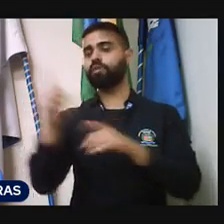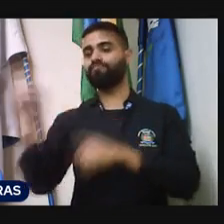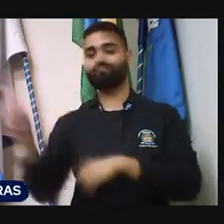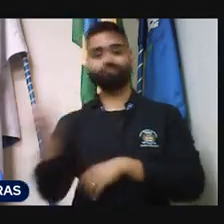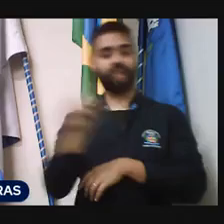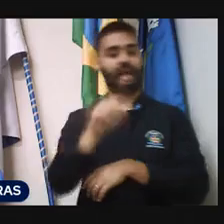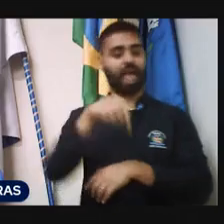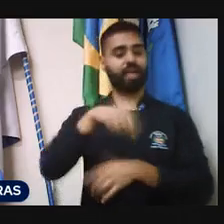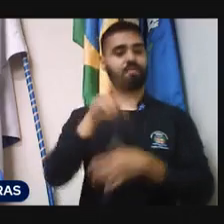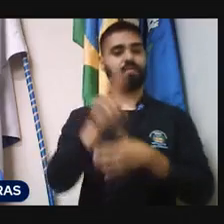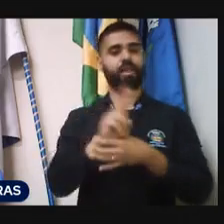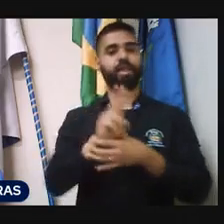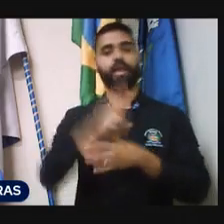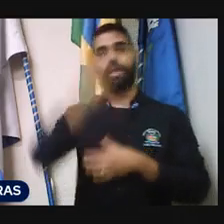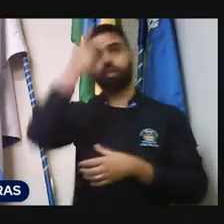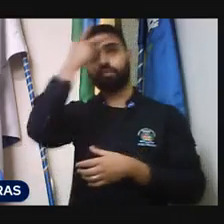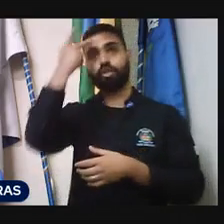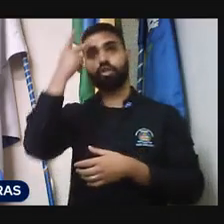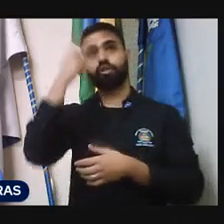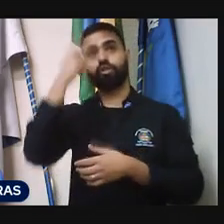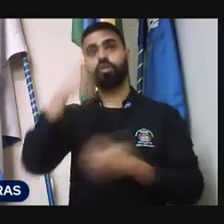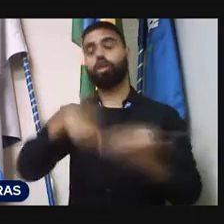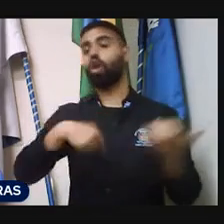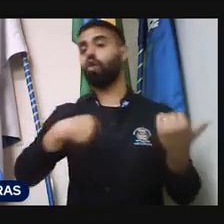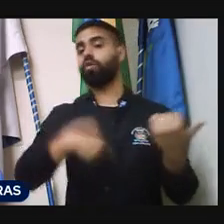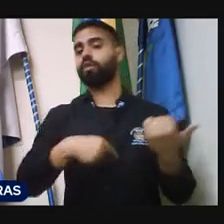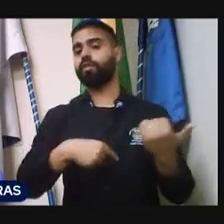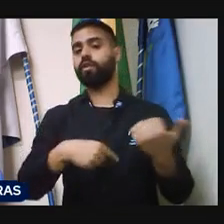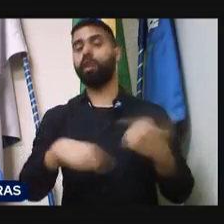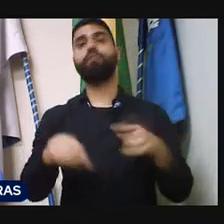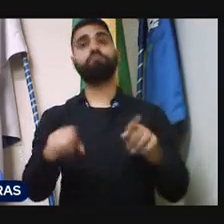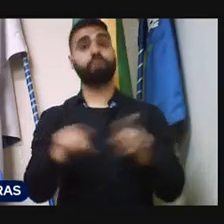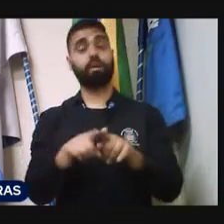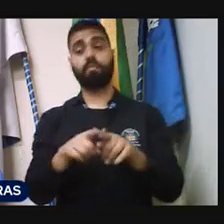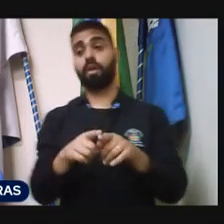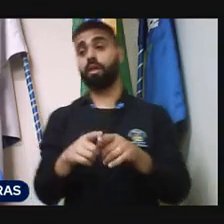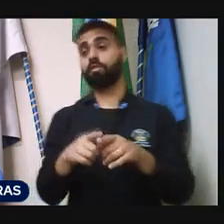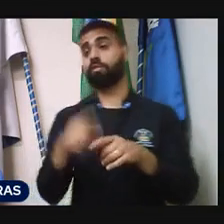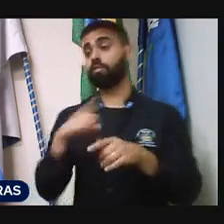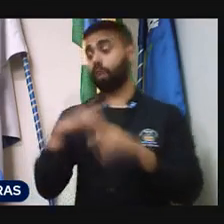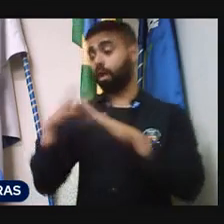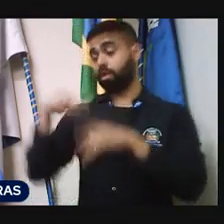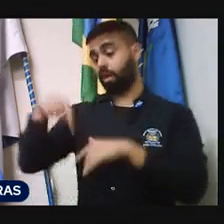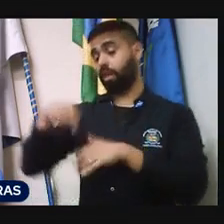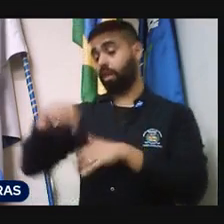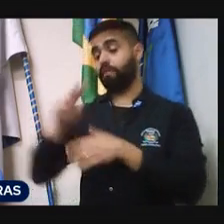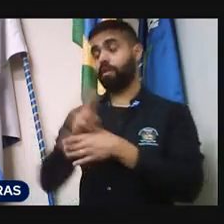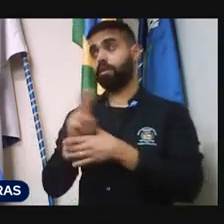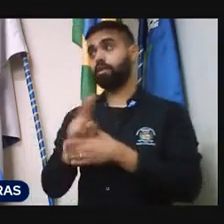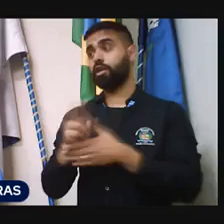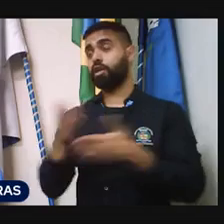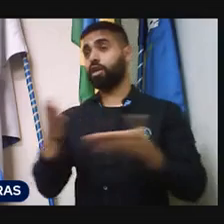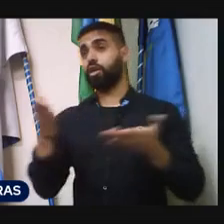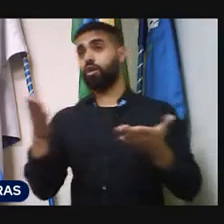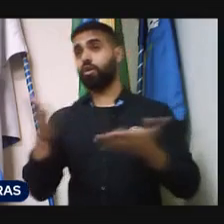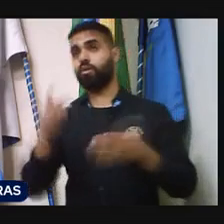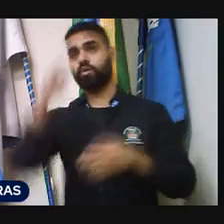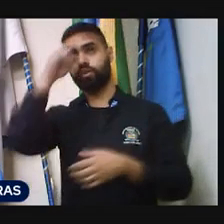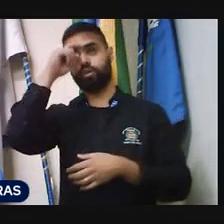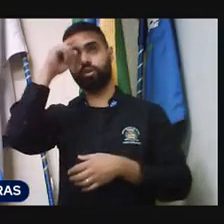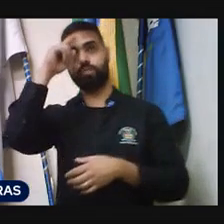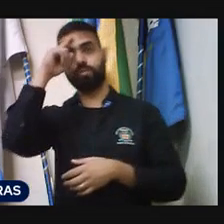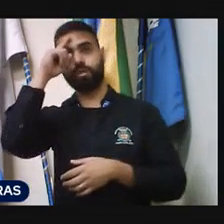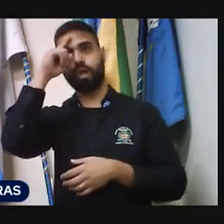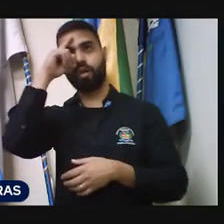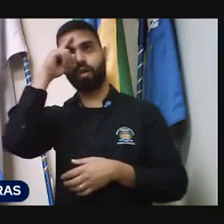e o munícipe de lá é o município de carro ah e hoje esse Hospital é